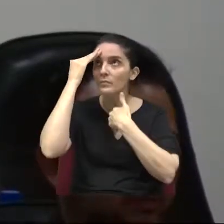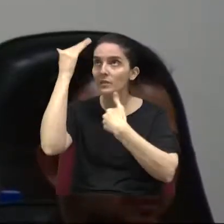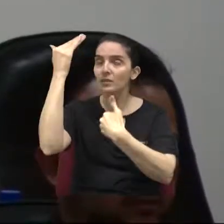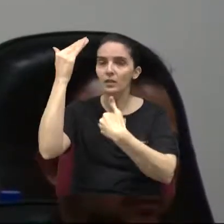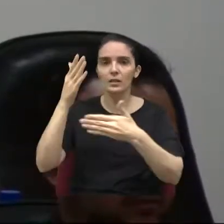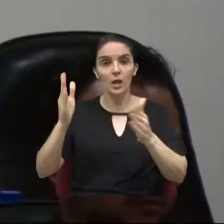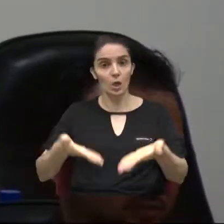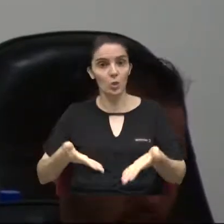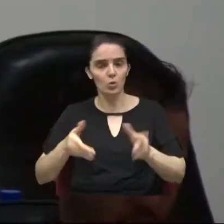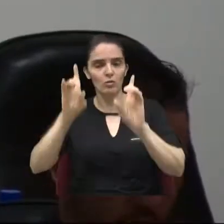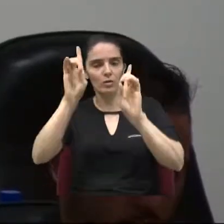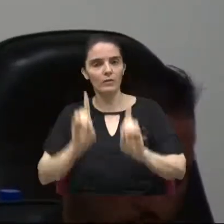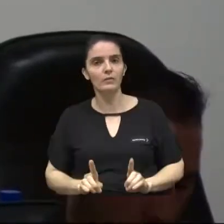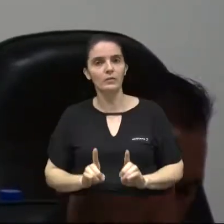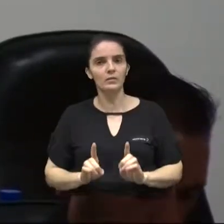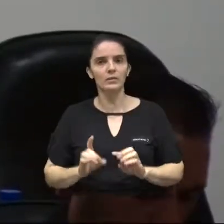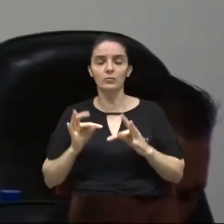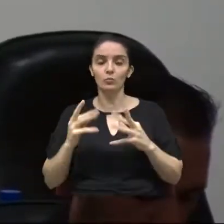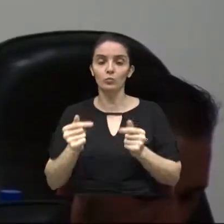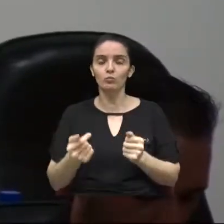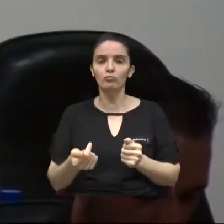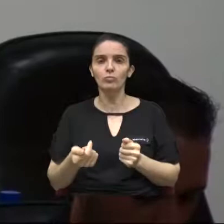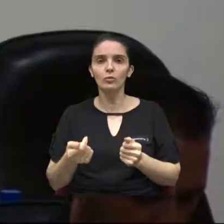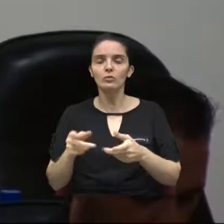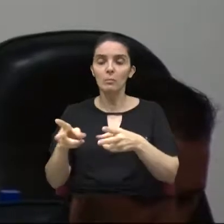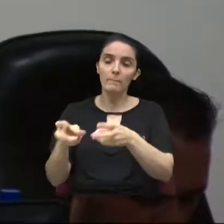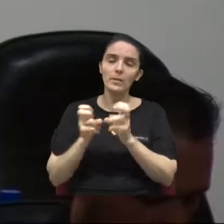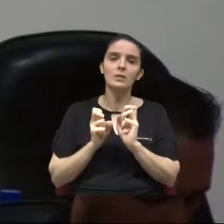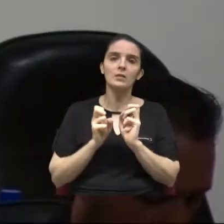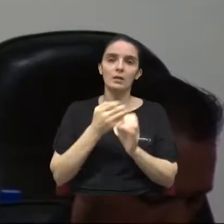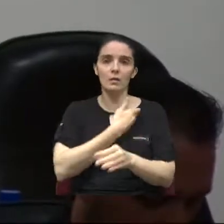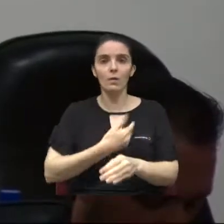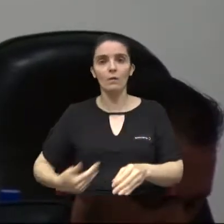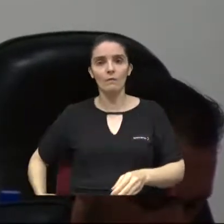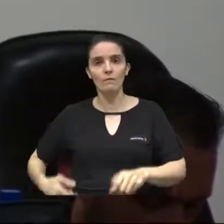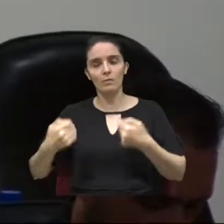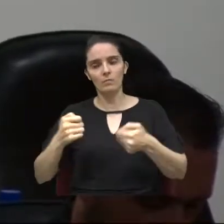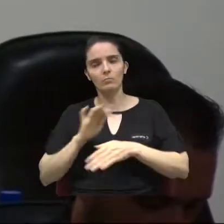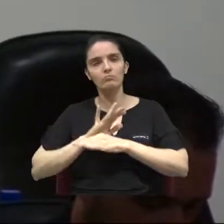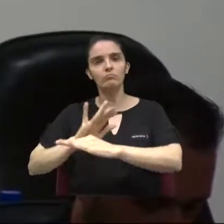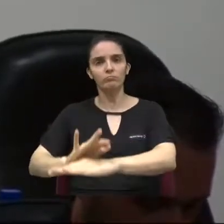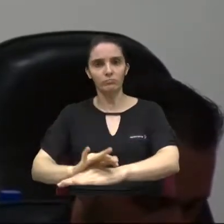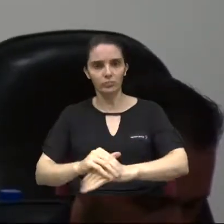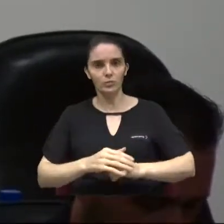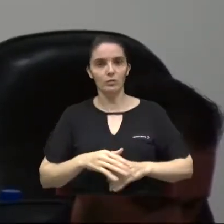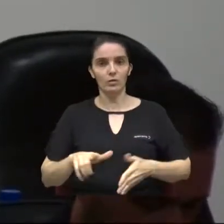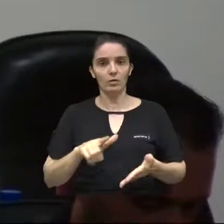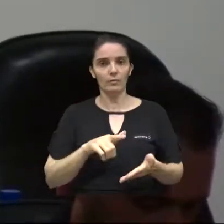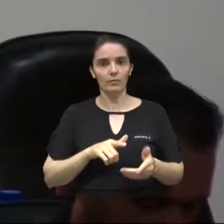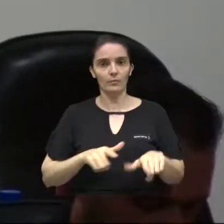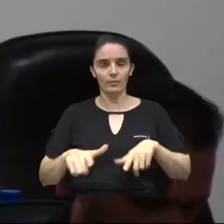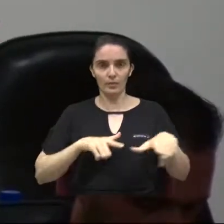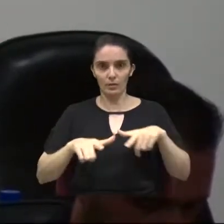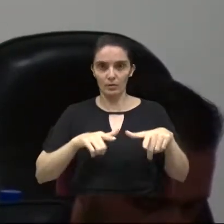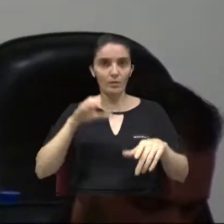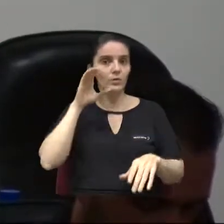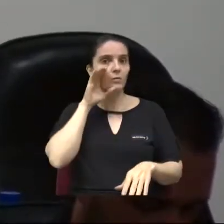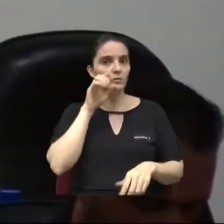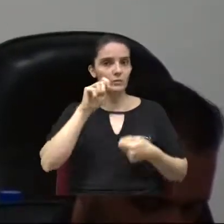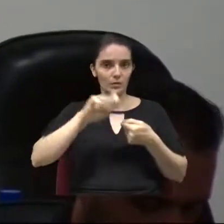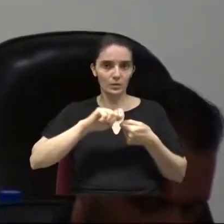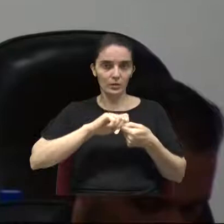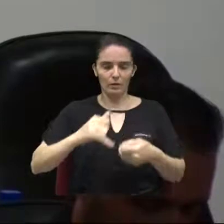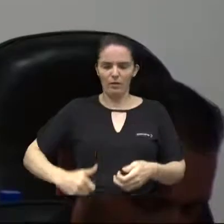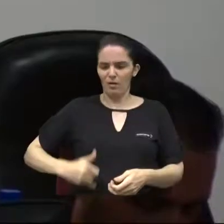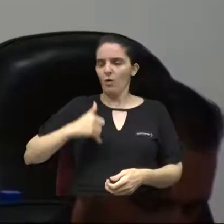visibilidade, e o poder público tem que fazer o seu papel e dar sequência a um trabalho que já comecei e que fiz um trabalho que eu tenho o maior orgulho de